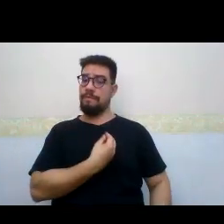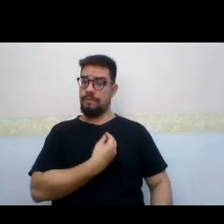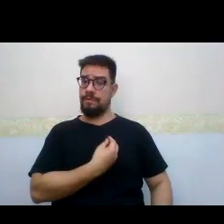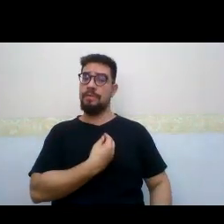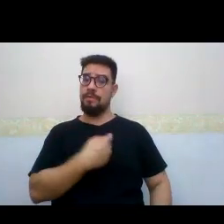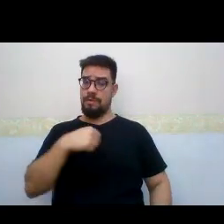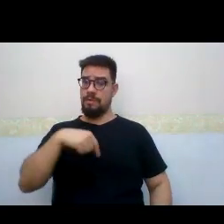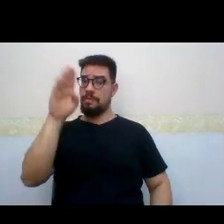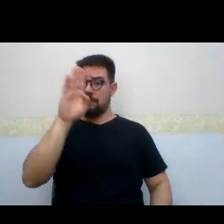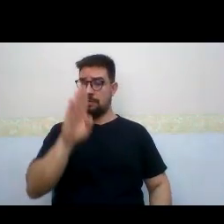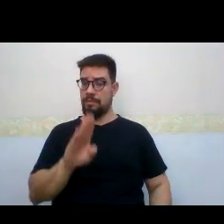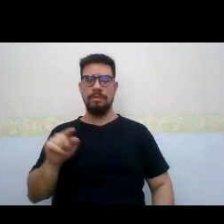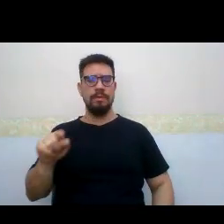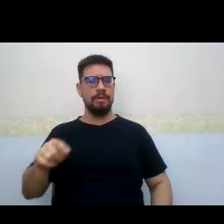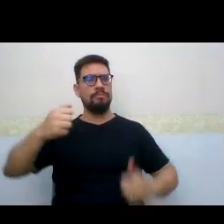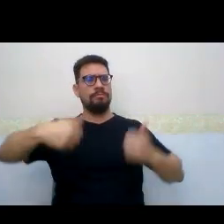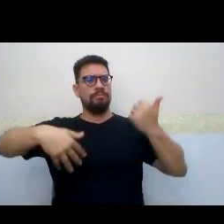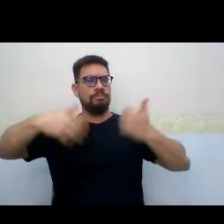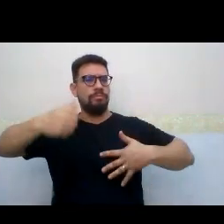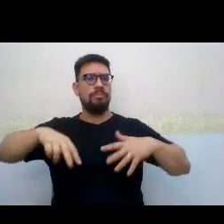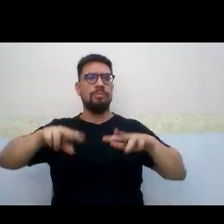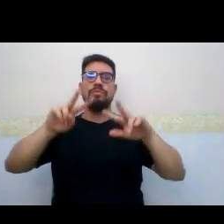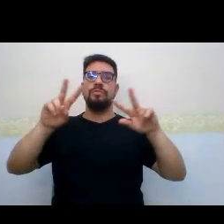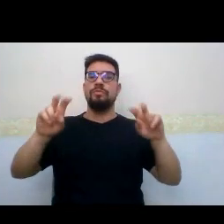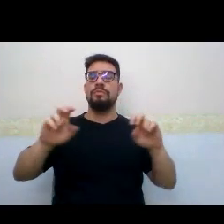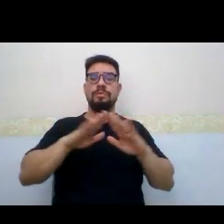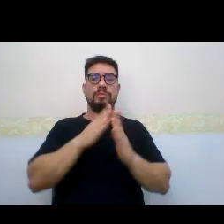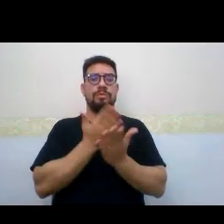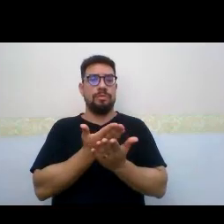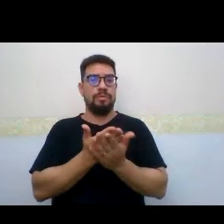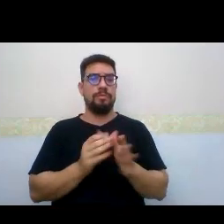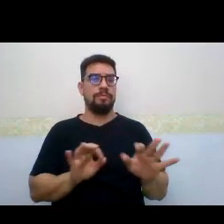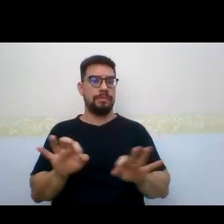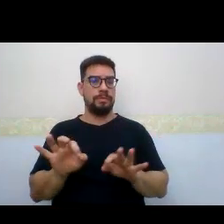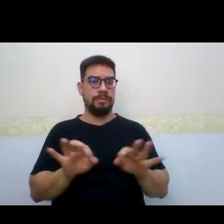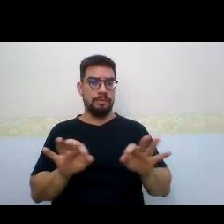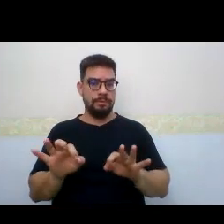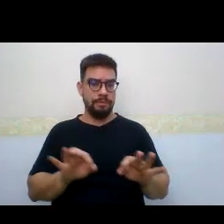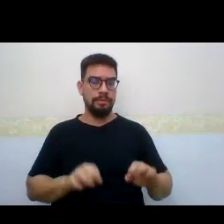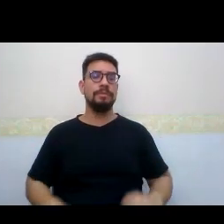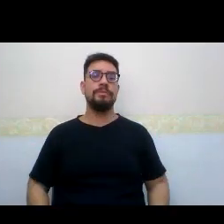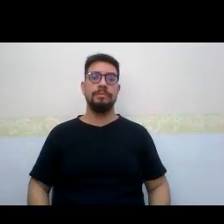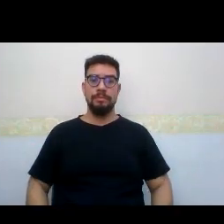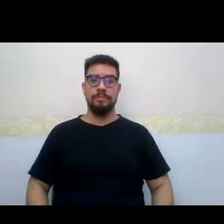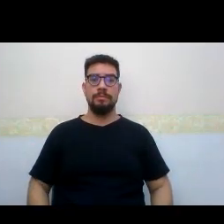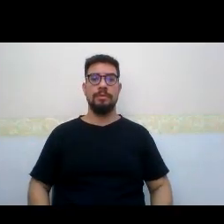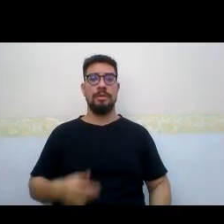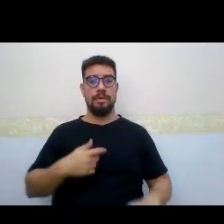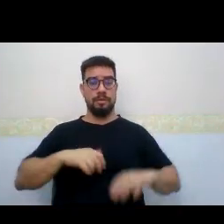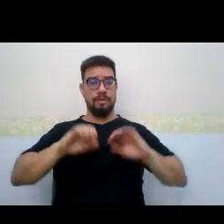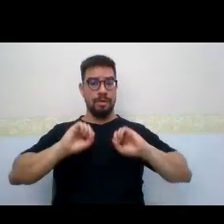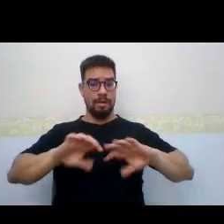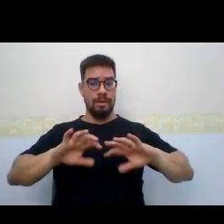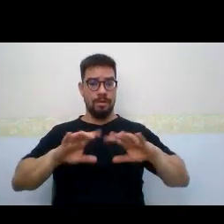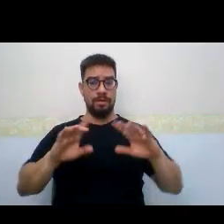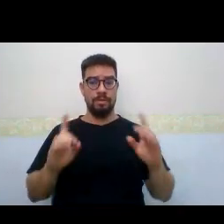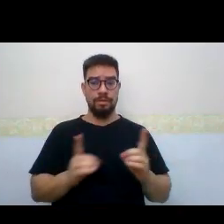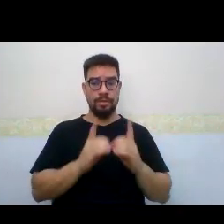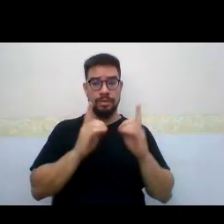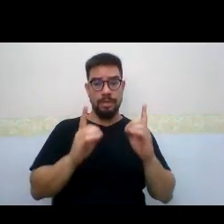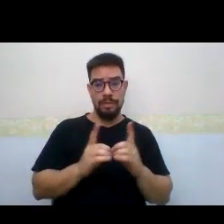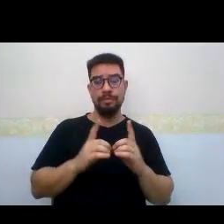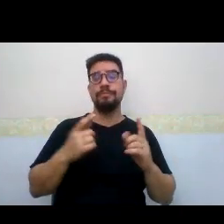escolar, muito, mas muito mesmo. Eu não poderia trazer uma aula de didática para vocês sem citar